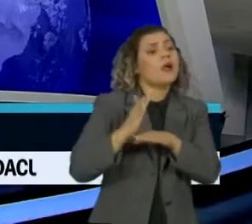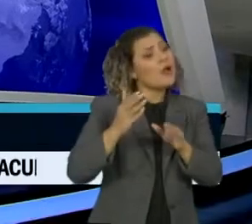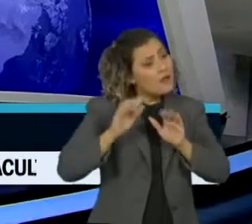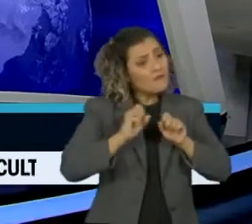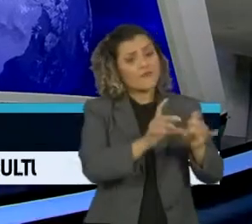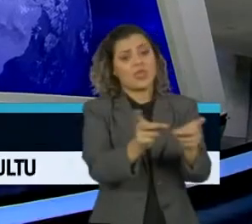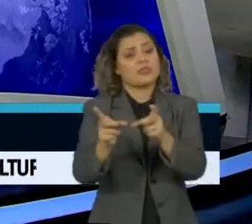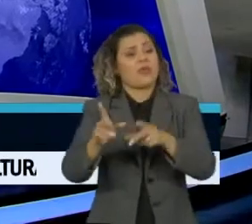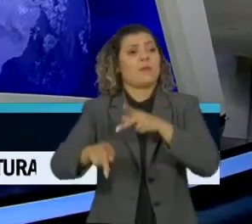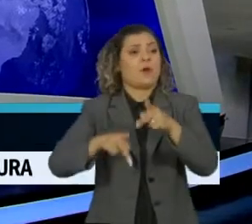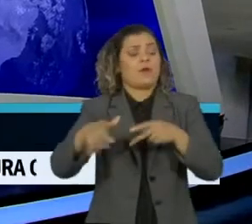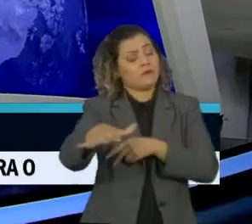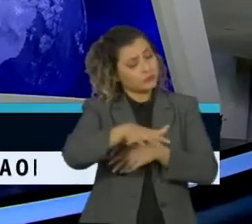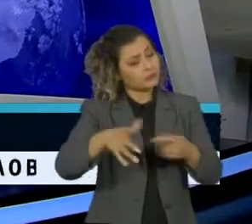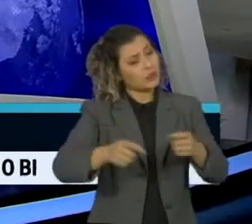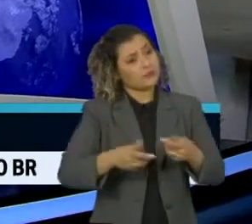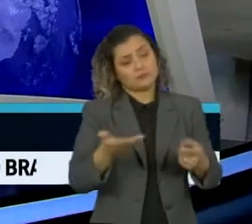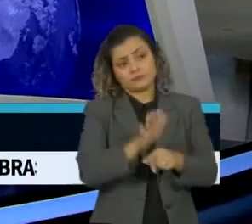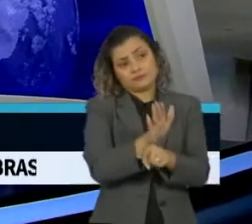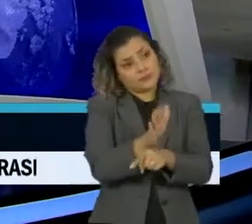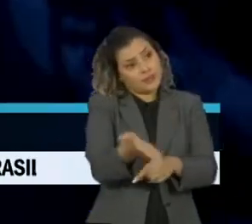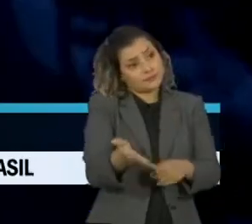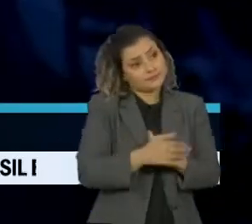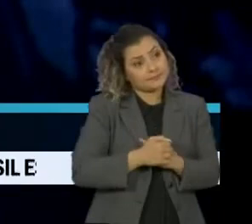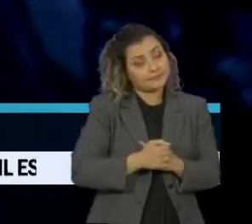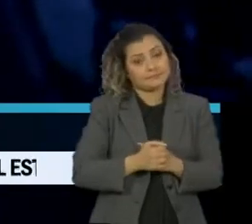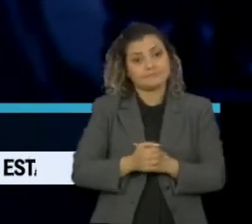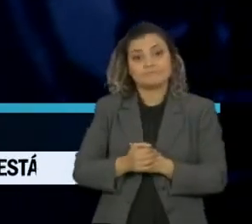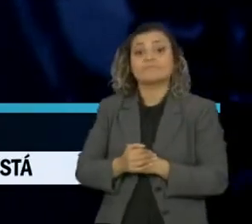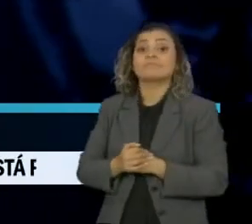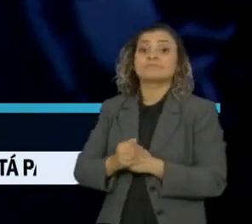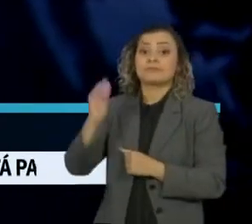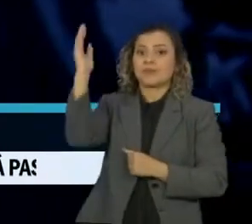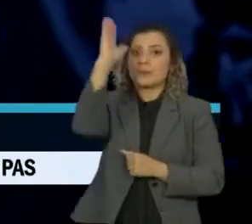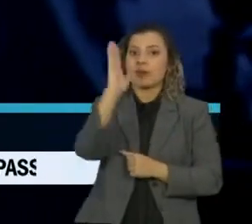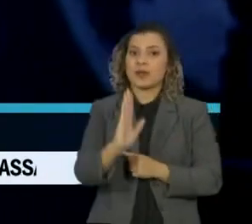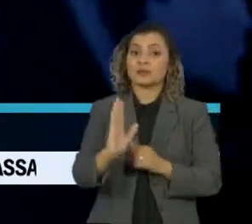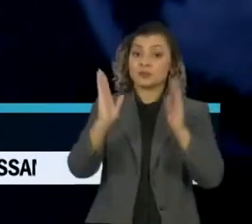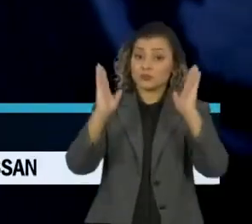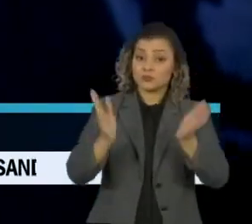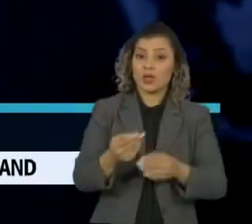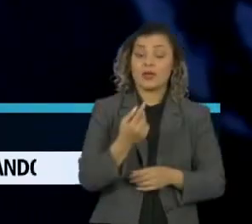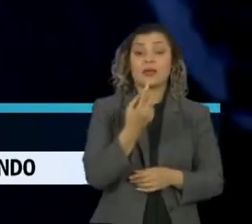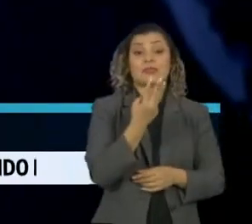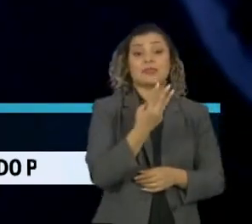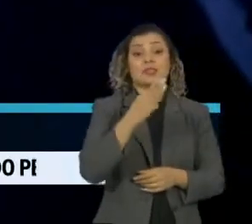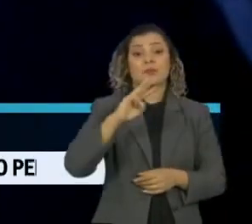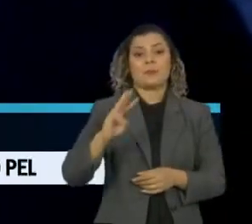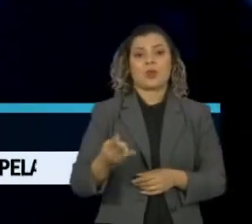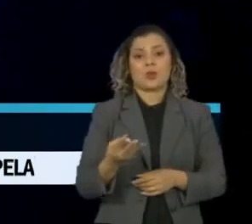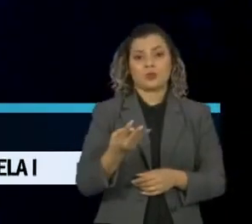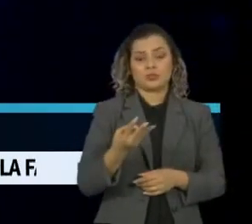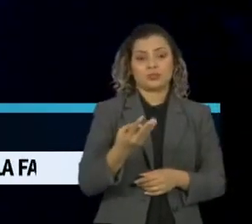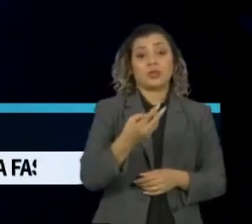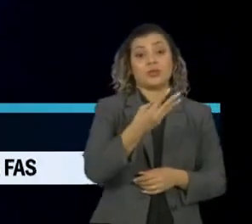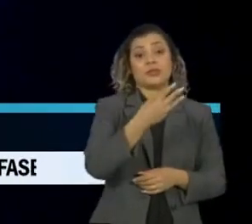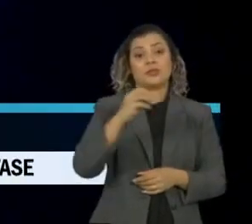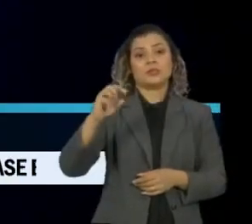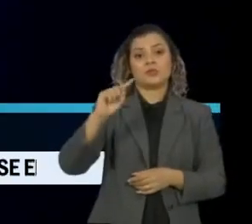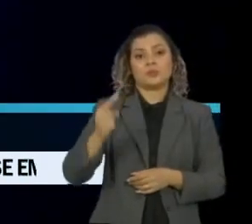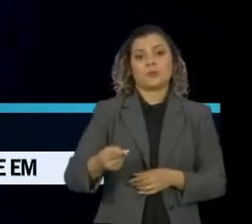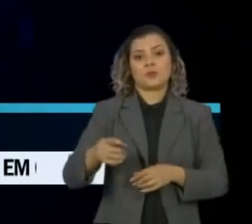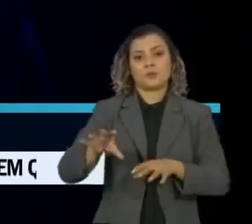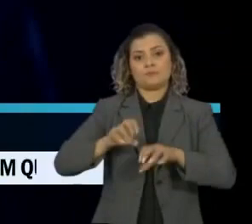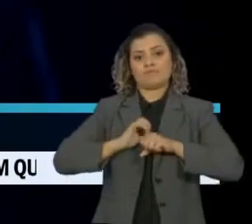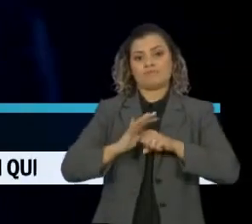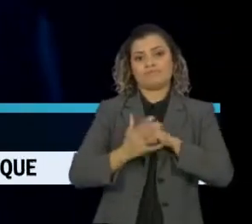trazer substitutivos para a população. O Brasil já tem mais de 3.300.000 casos